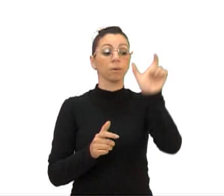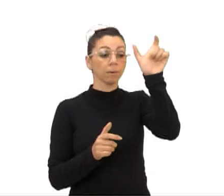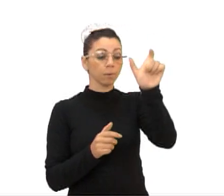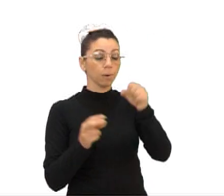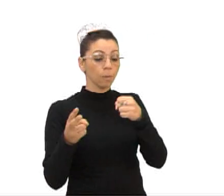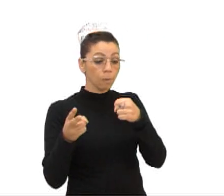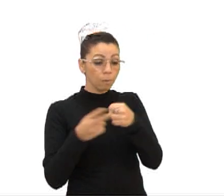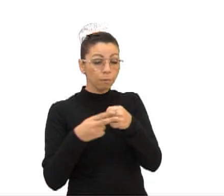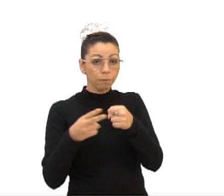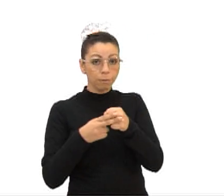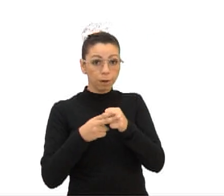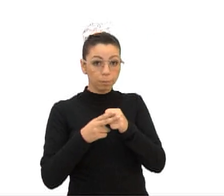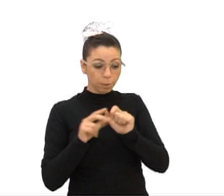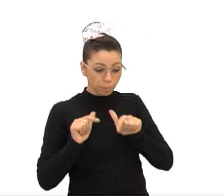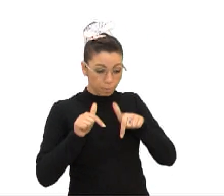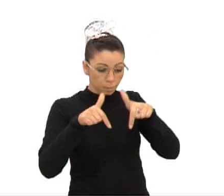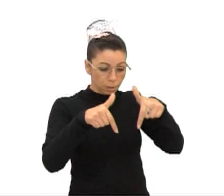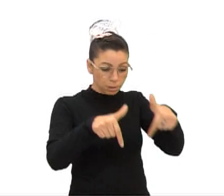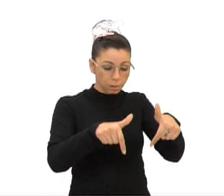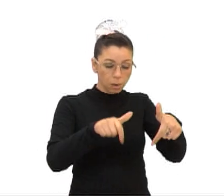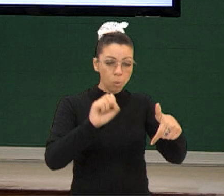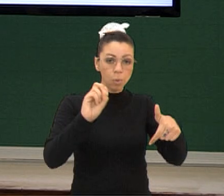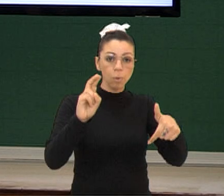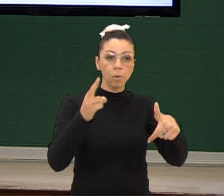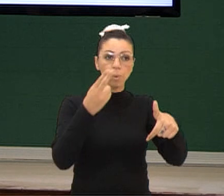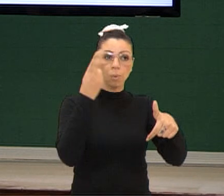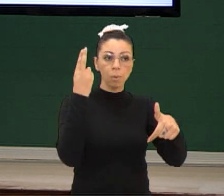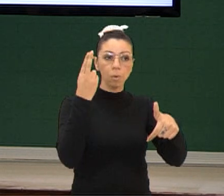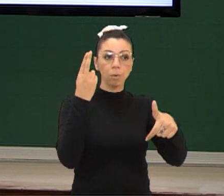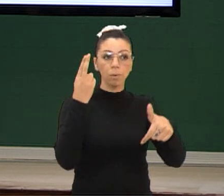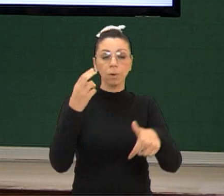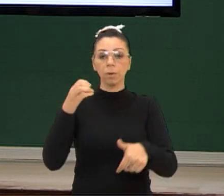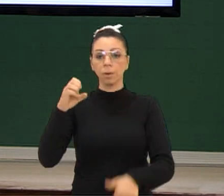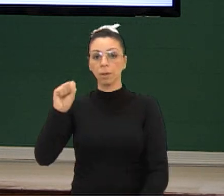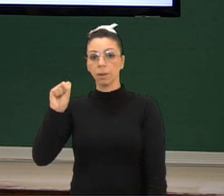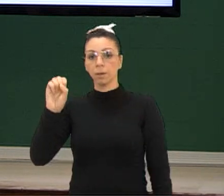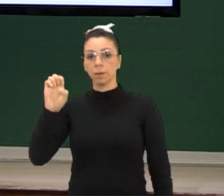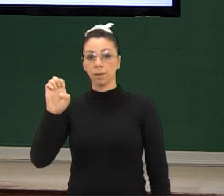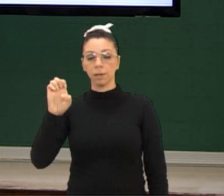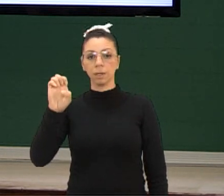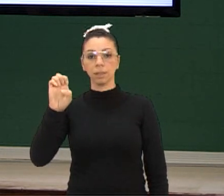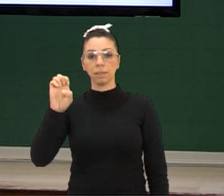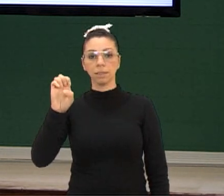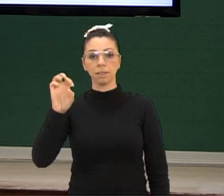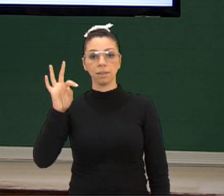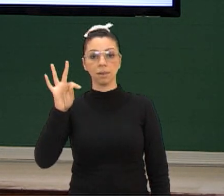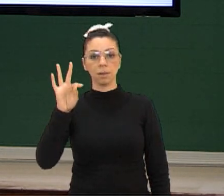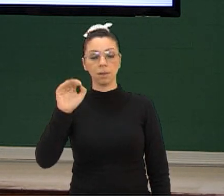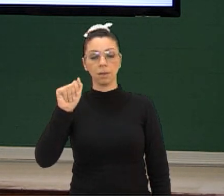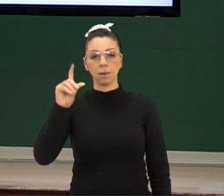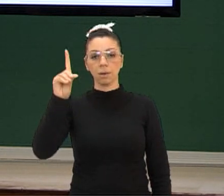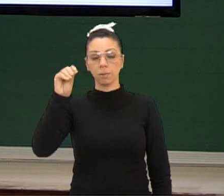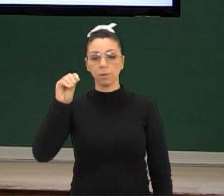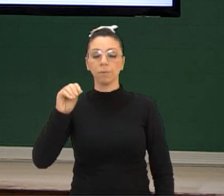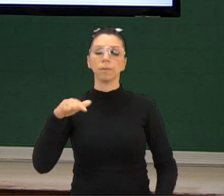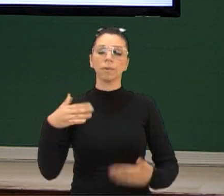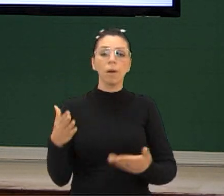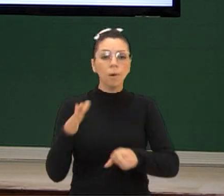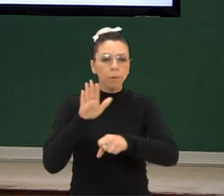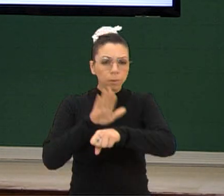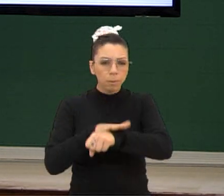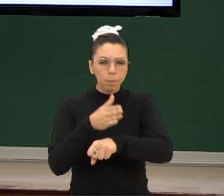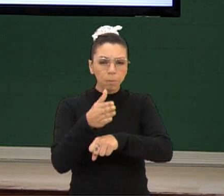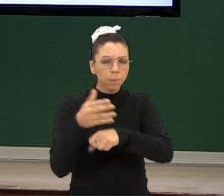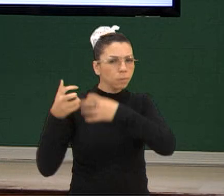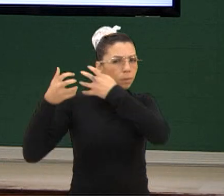um estado. O que o verbo exprime? Ação ou estado? Vou dar um tempinho para você puxar aí na sua